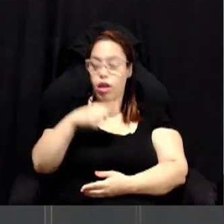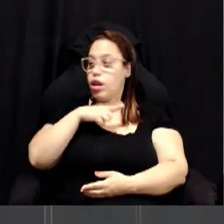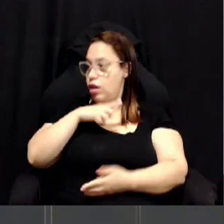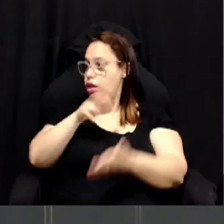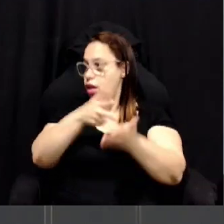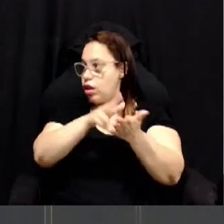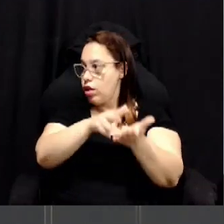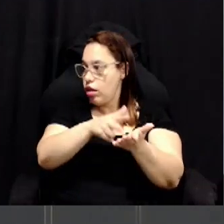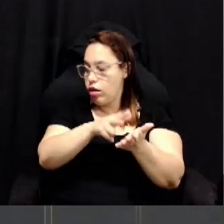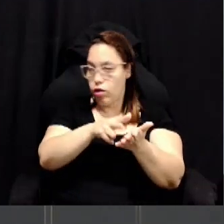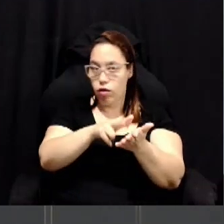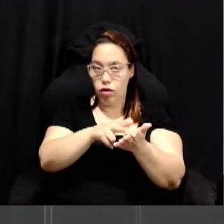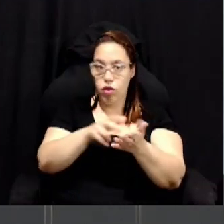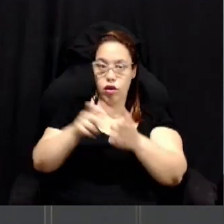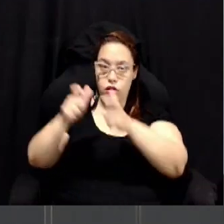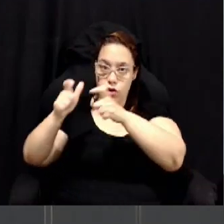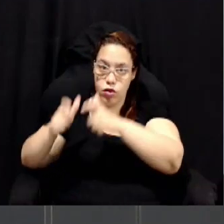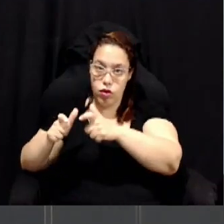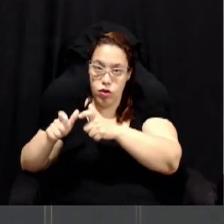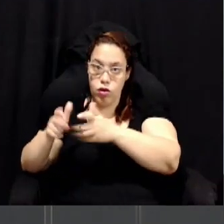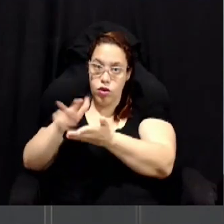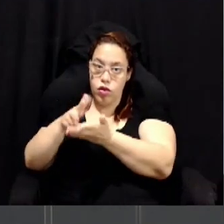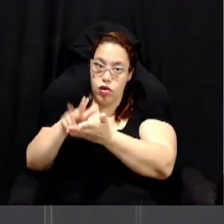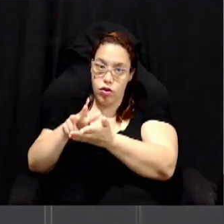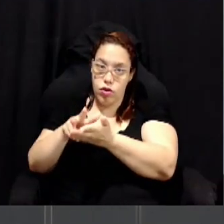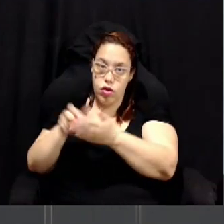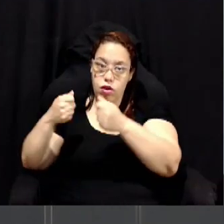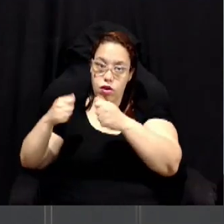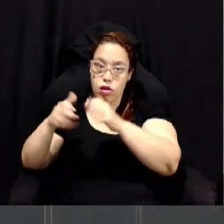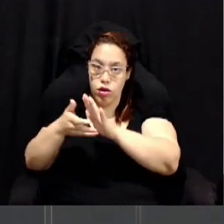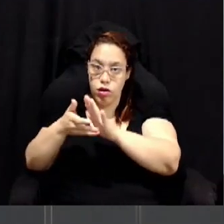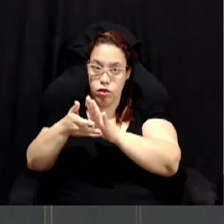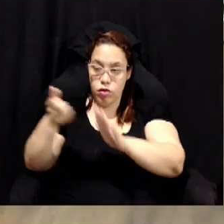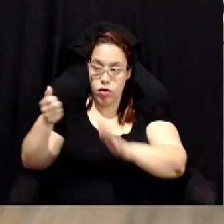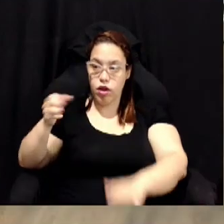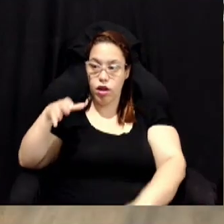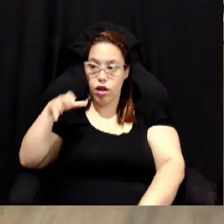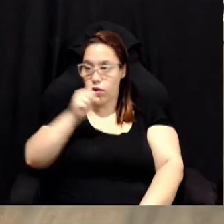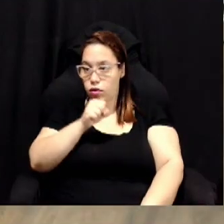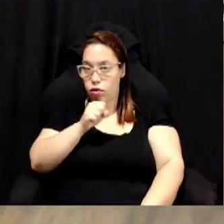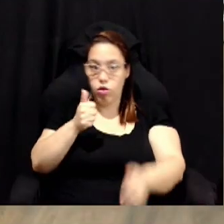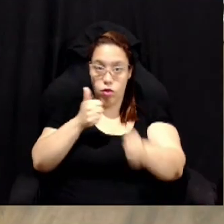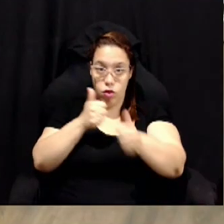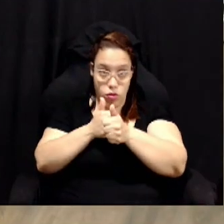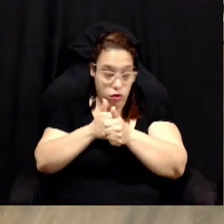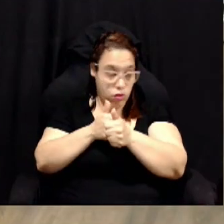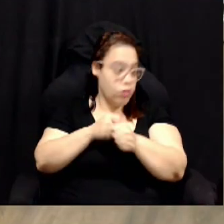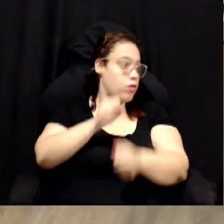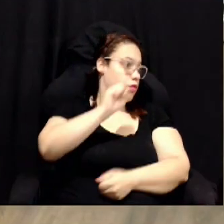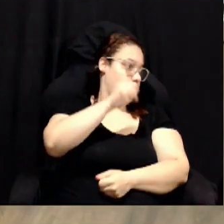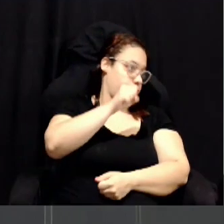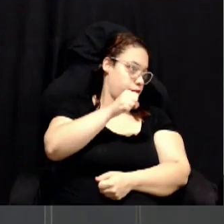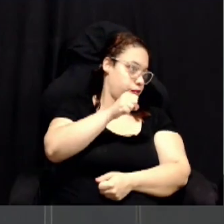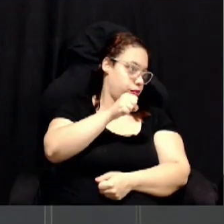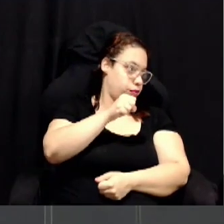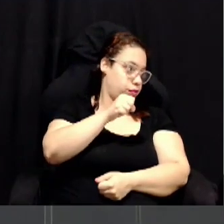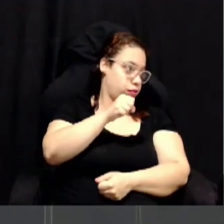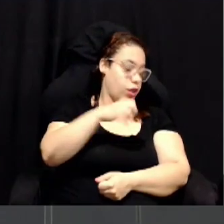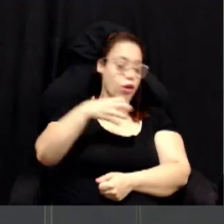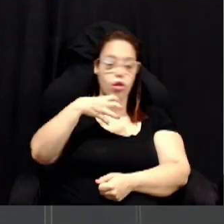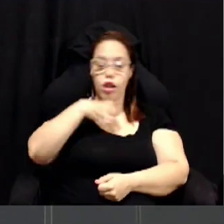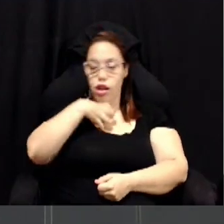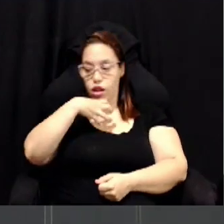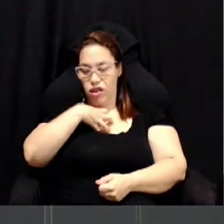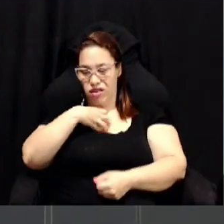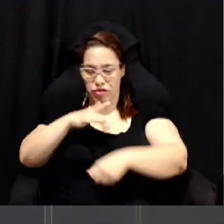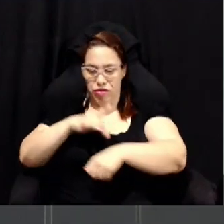estou no lugar, a minha filha convulsiona, eu preciso sair rapidamente. O mais próximo possível. Exatamente. Tem a questão sensorial, que tem as